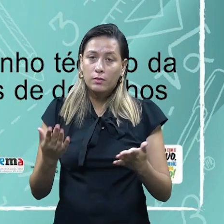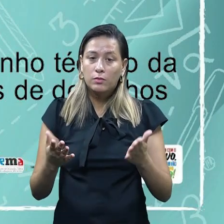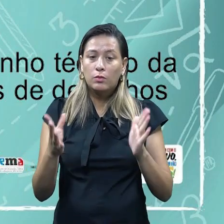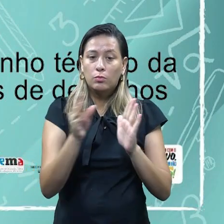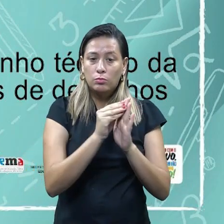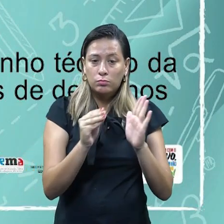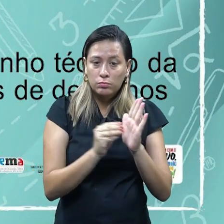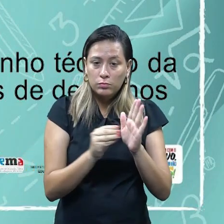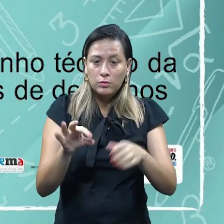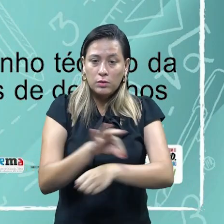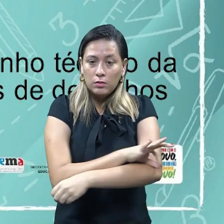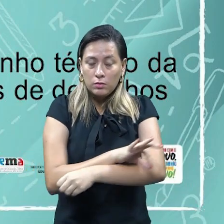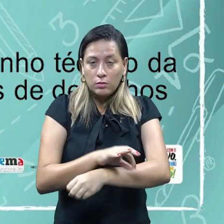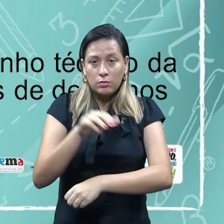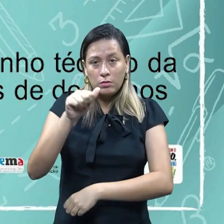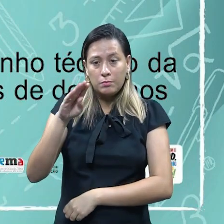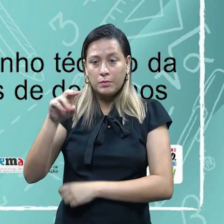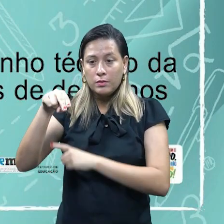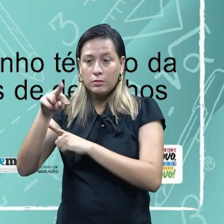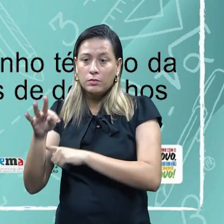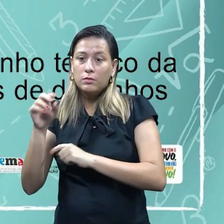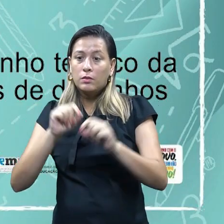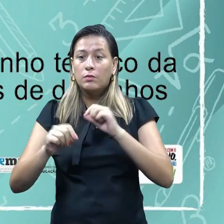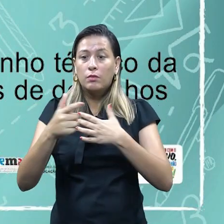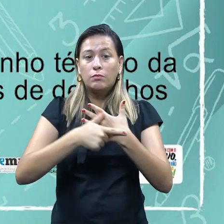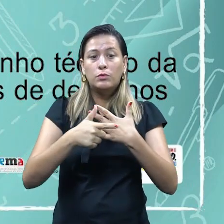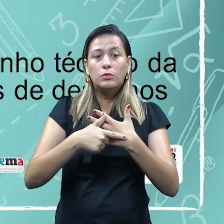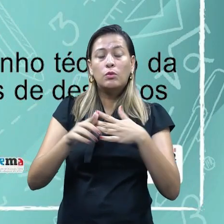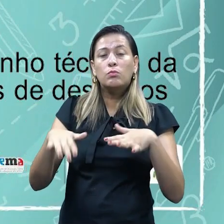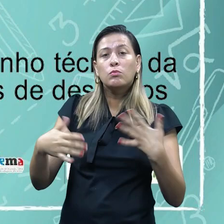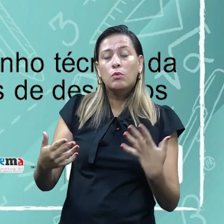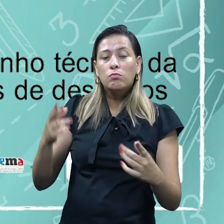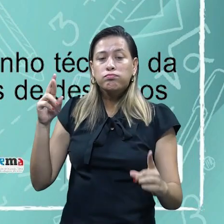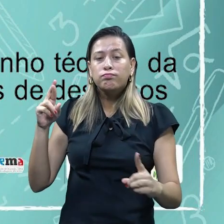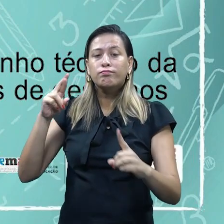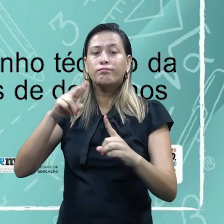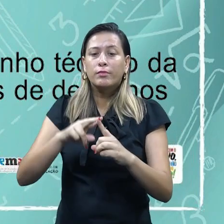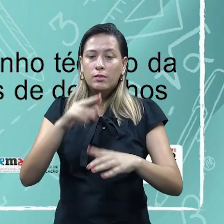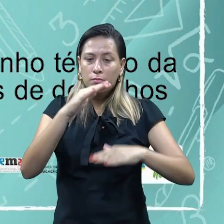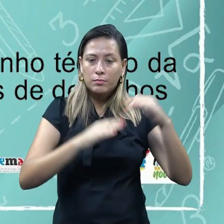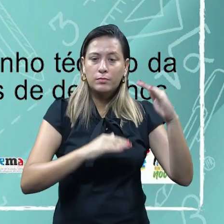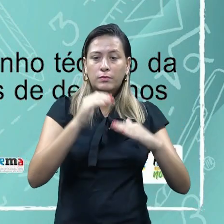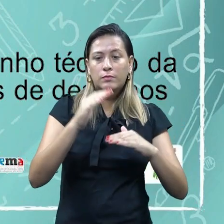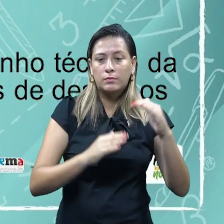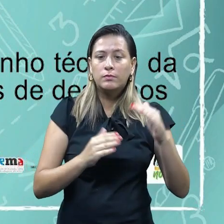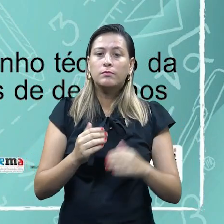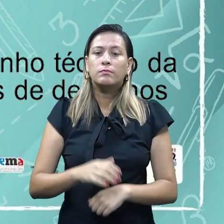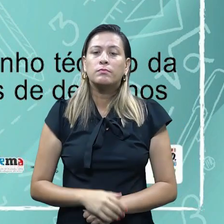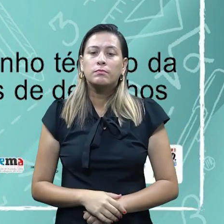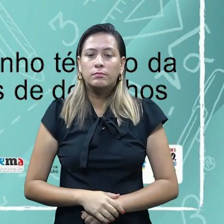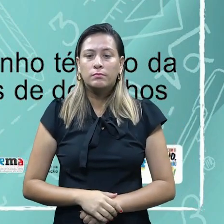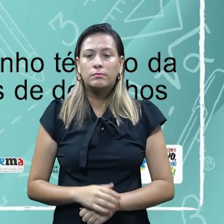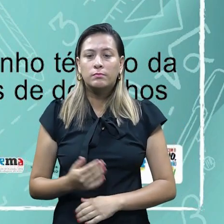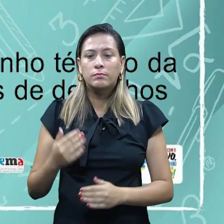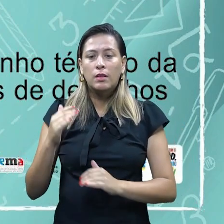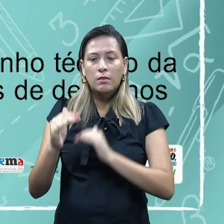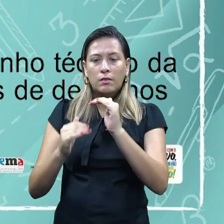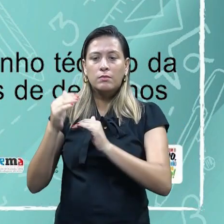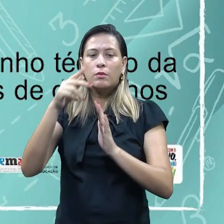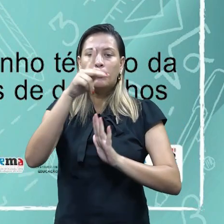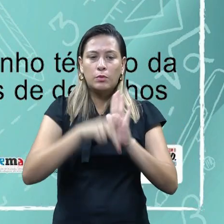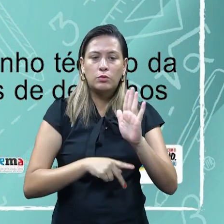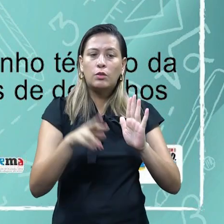a ABNT tem como função servir de referência para profissionais desenvolverem projetos